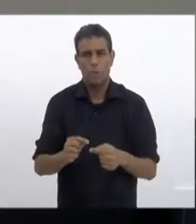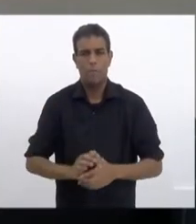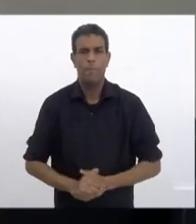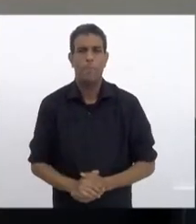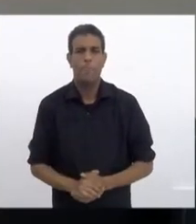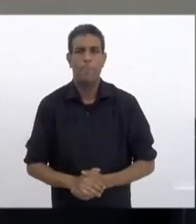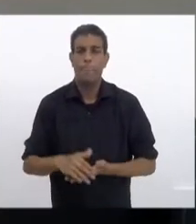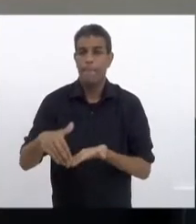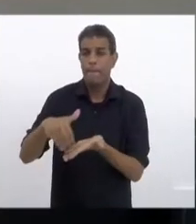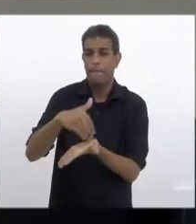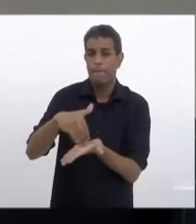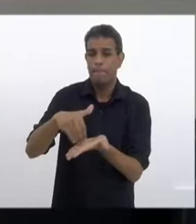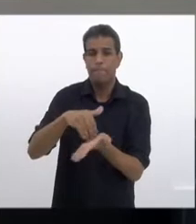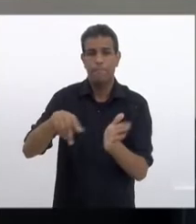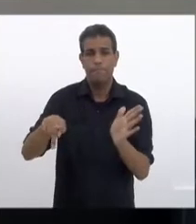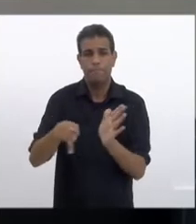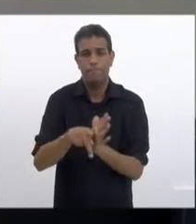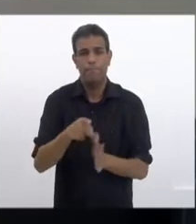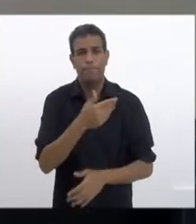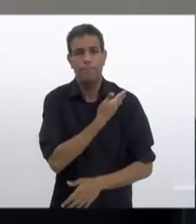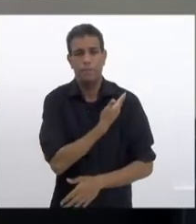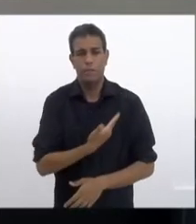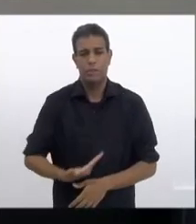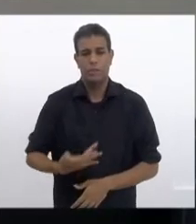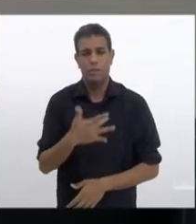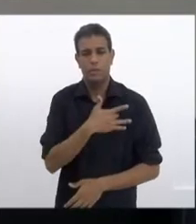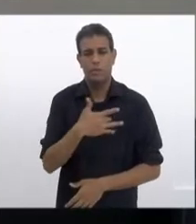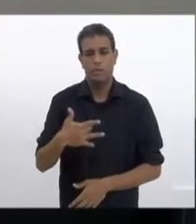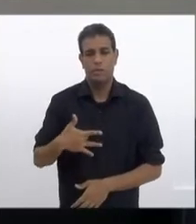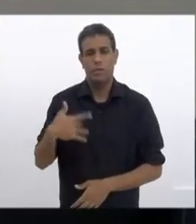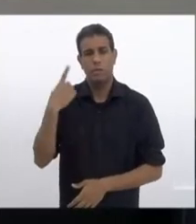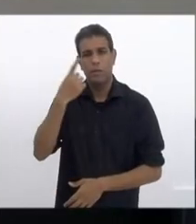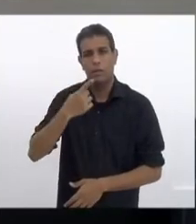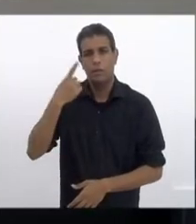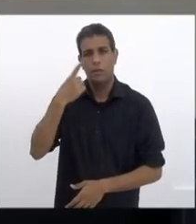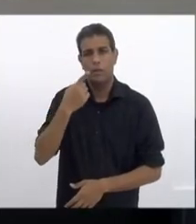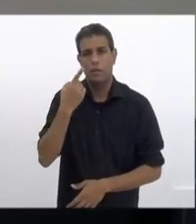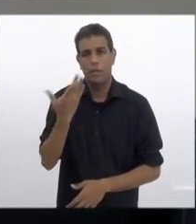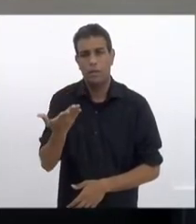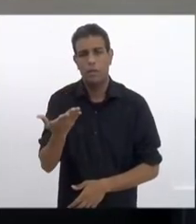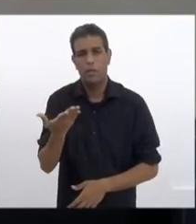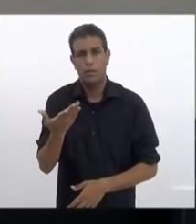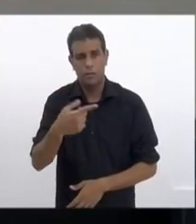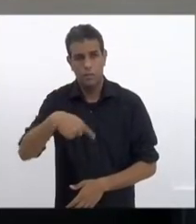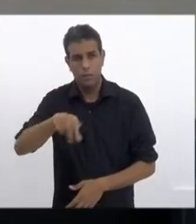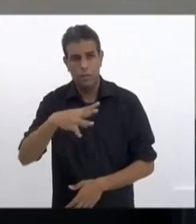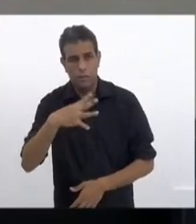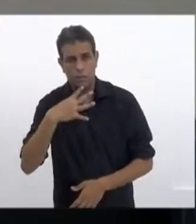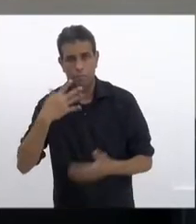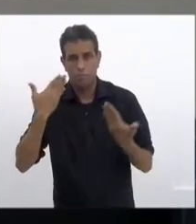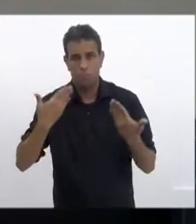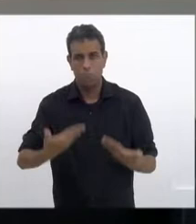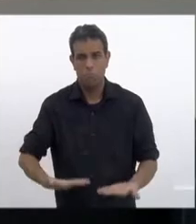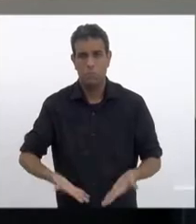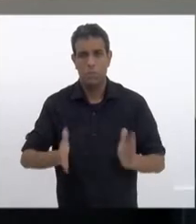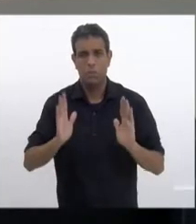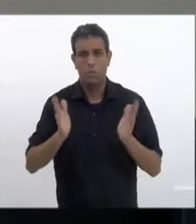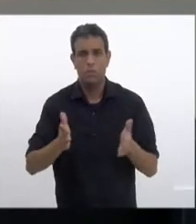da Secretaria de Estado de Saúde. Deputada Marta Rocha, me ouve?